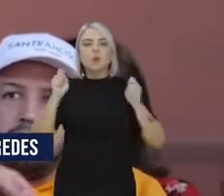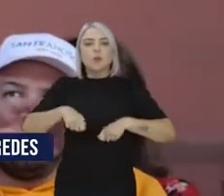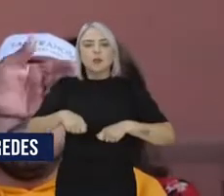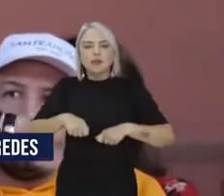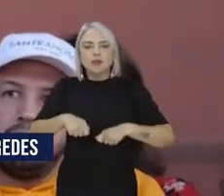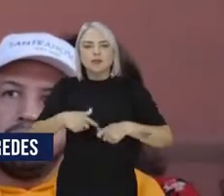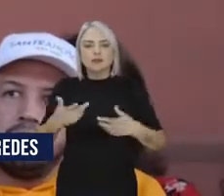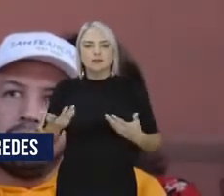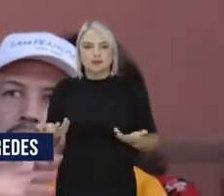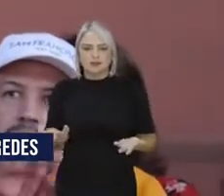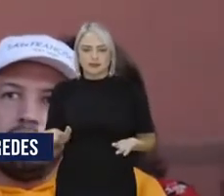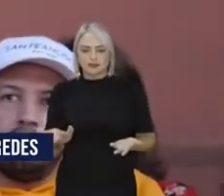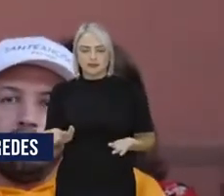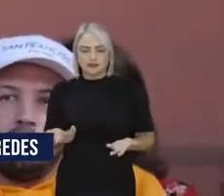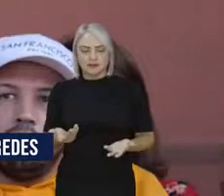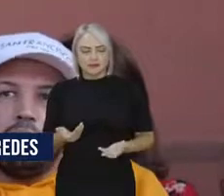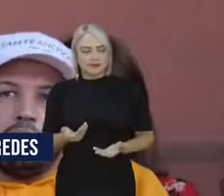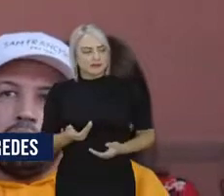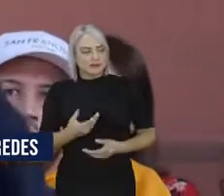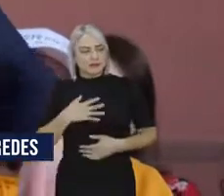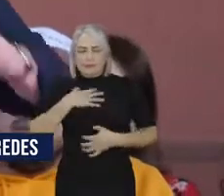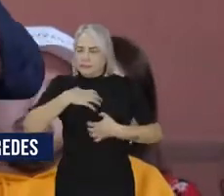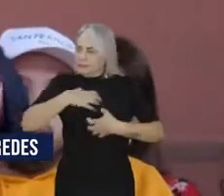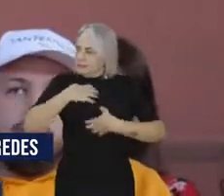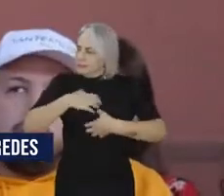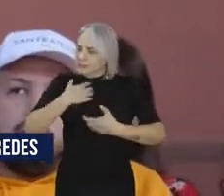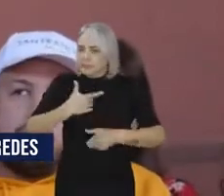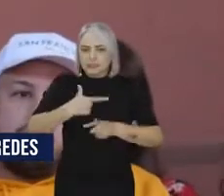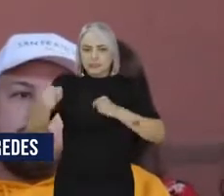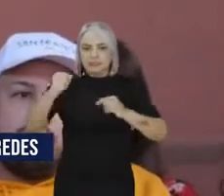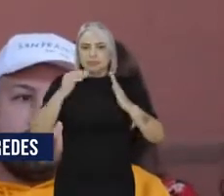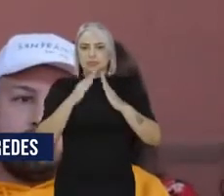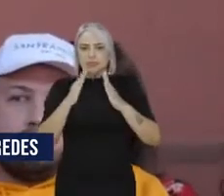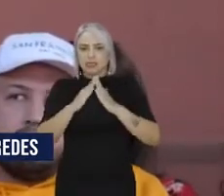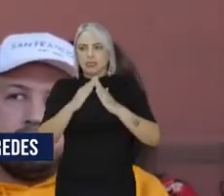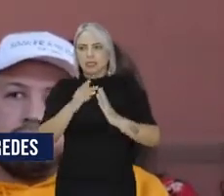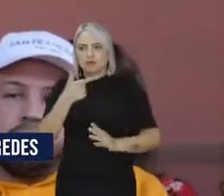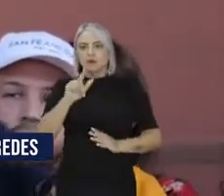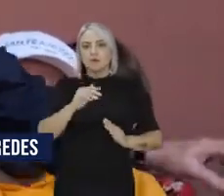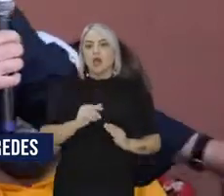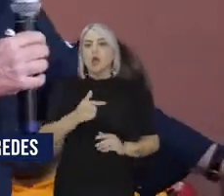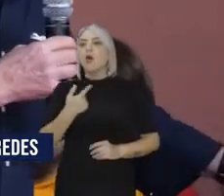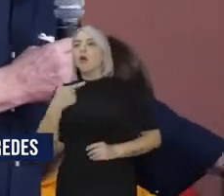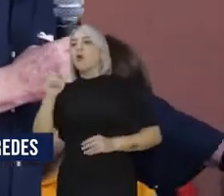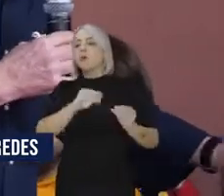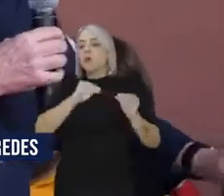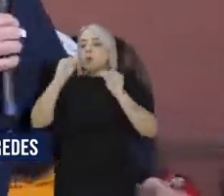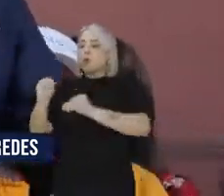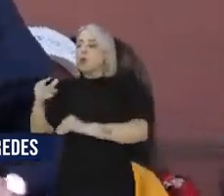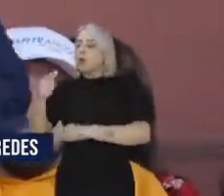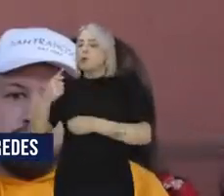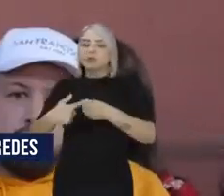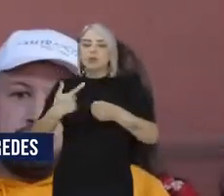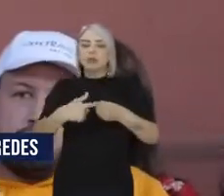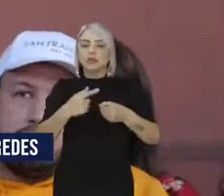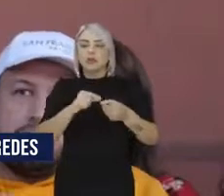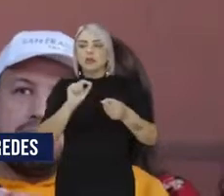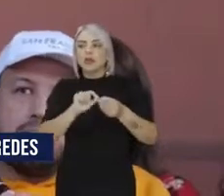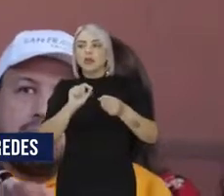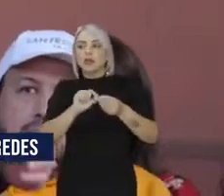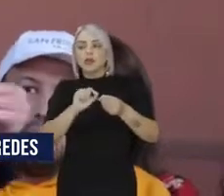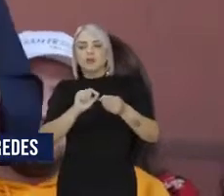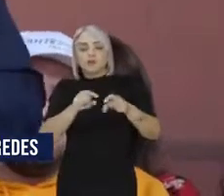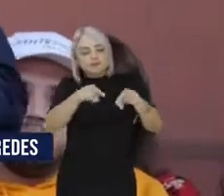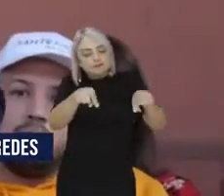Aí ele, com raiva, saiu de casa, foi para uma outra cidade, montou um pequeno escritório, chamou uns amigos